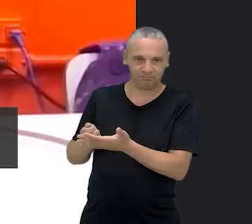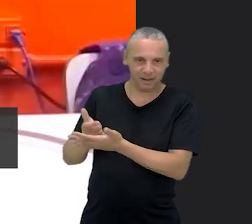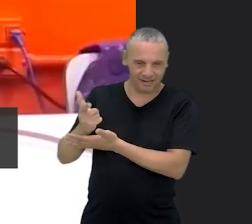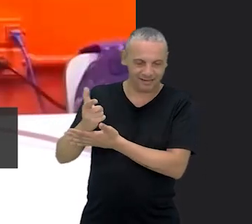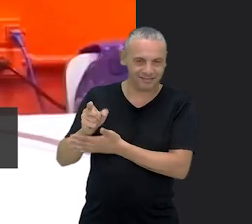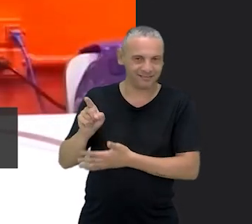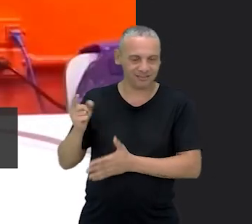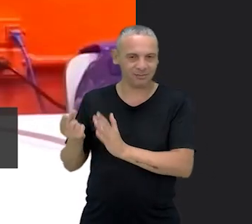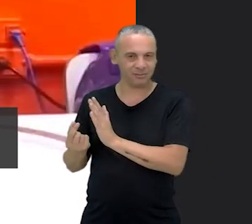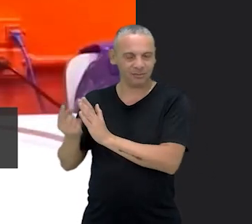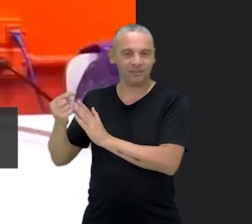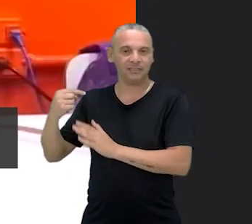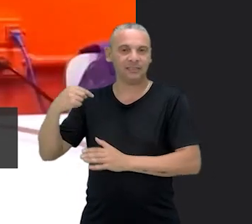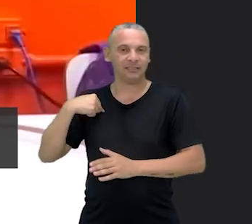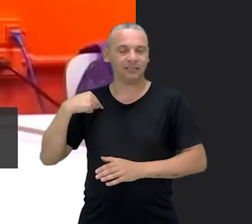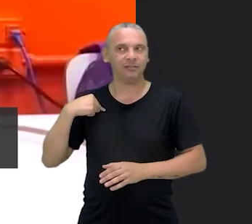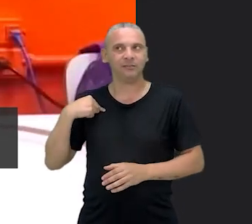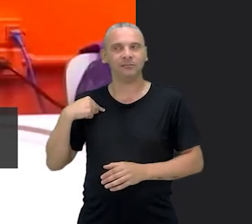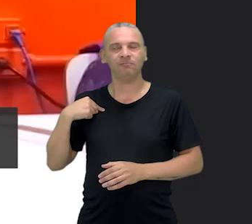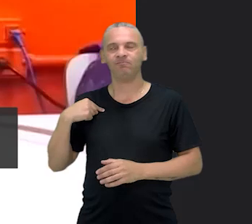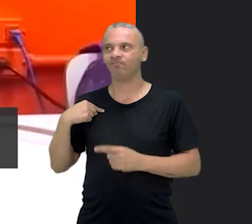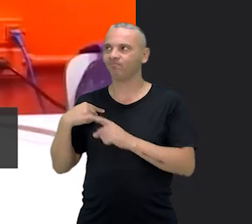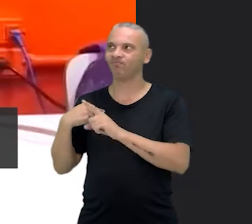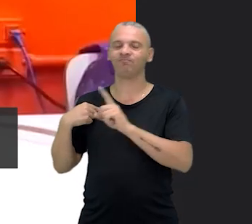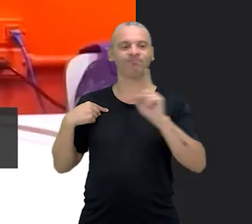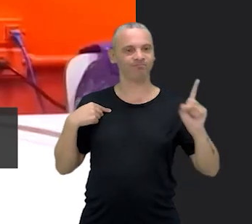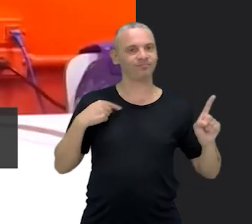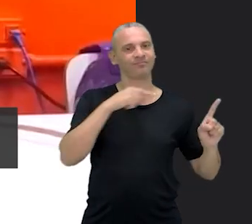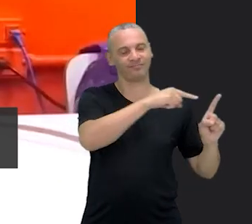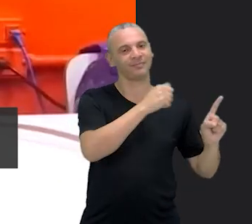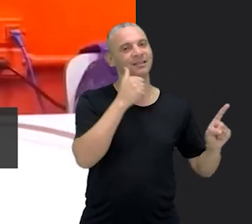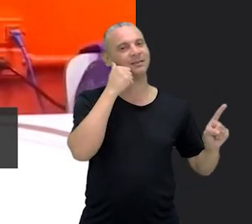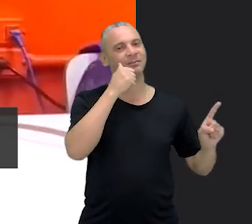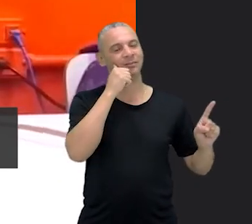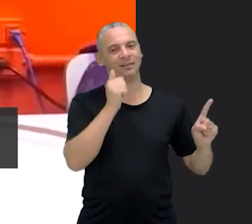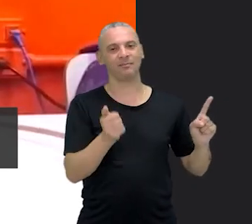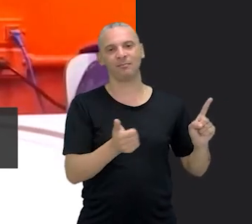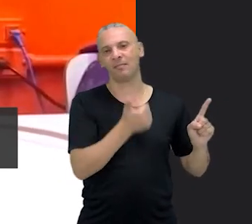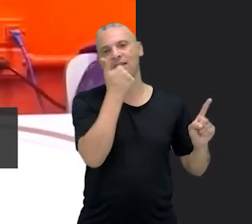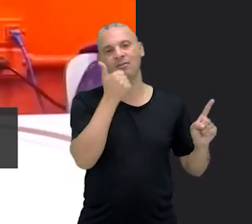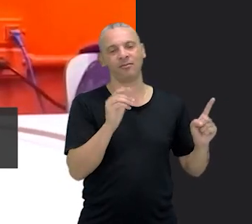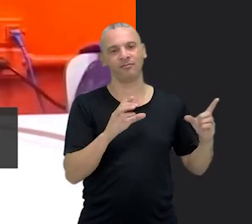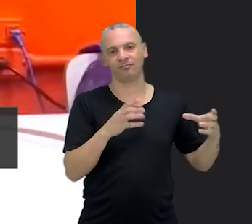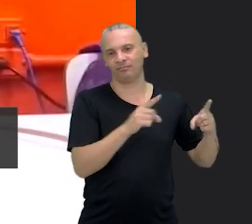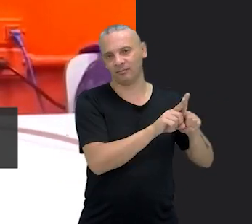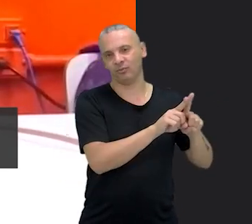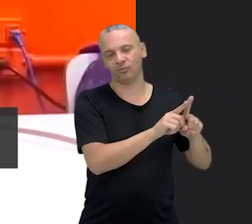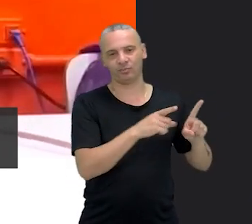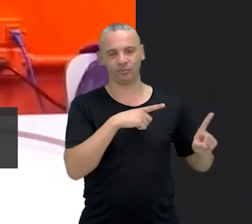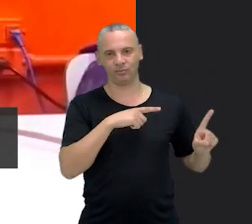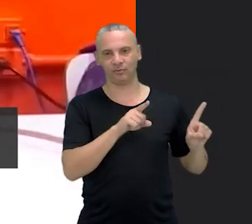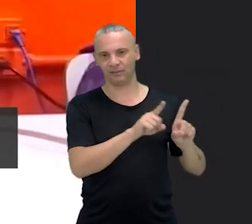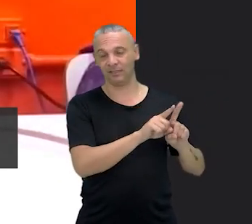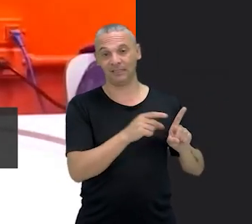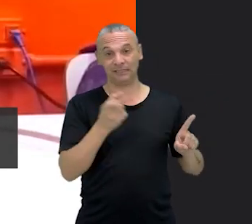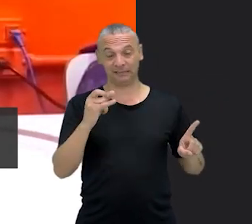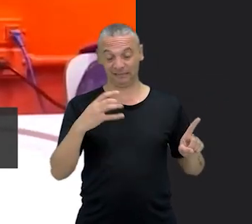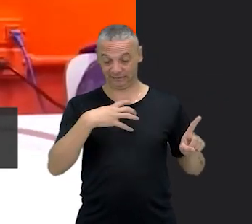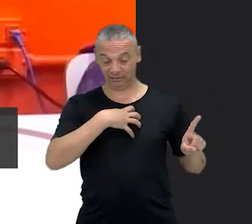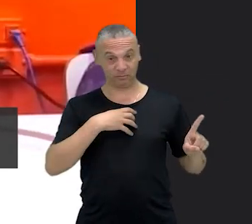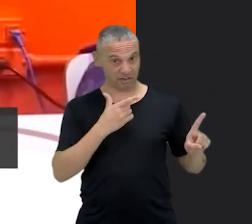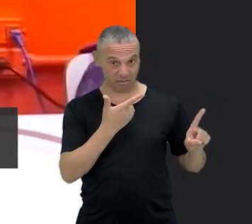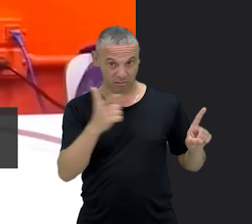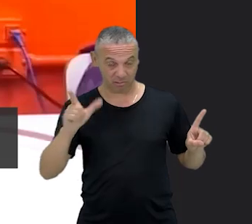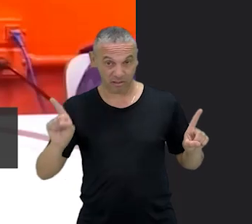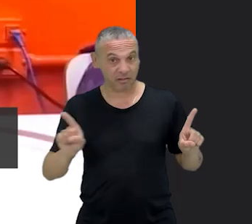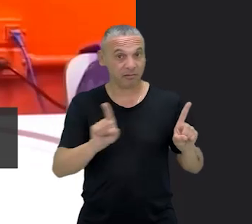réis, ele resolveu voltar atrás e ficar com ela. Eu acho que se não existe um sentimento, ele não ia fazer isso, ele ia